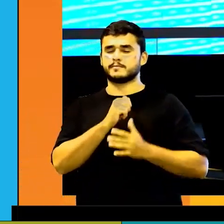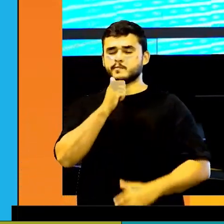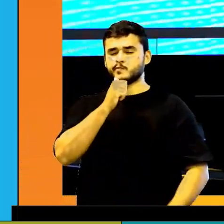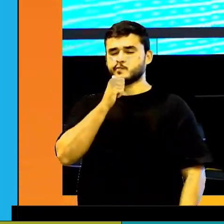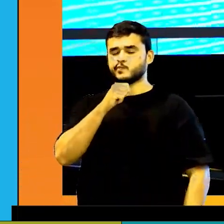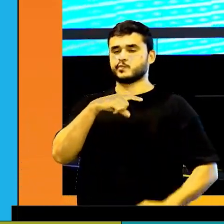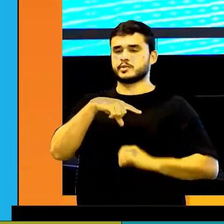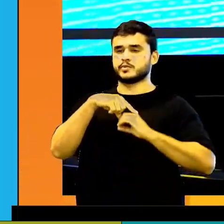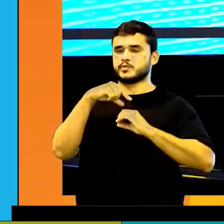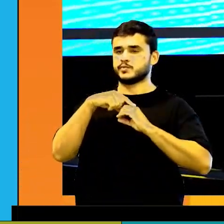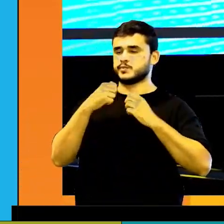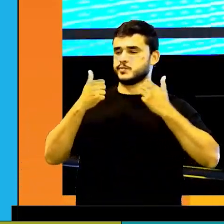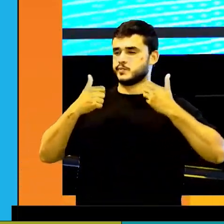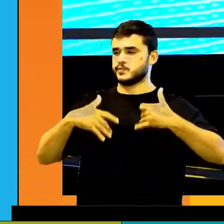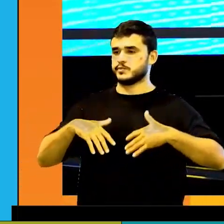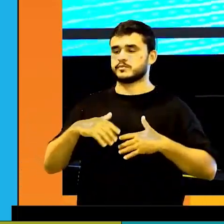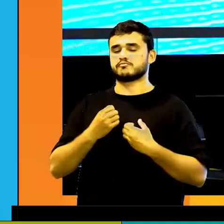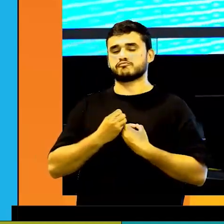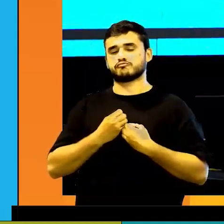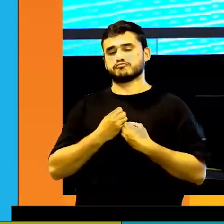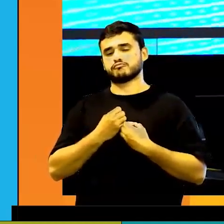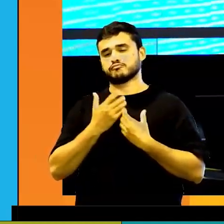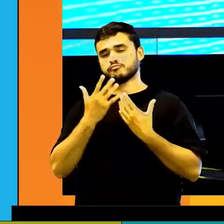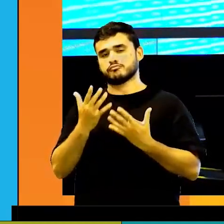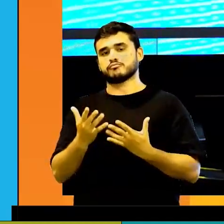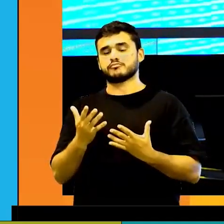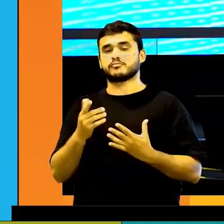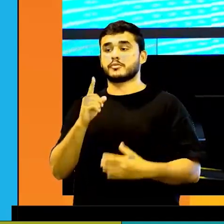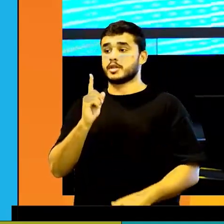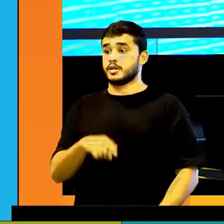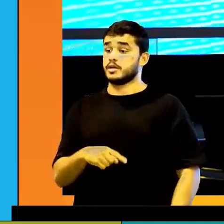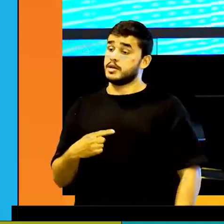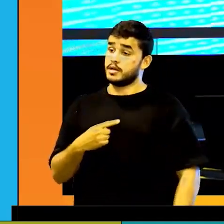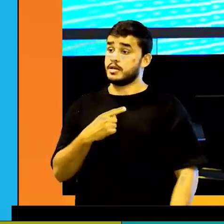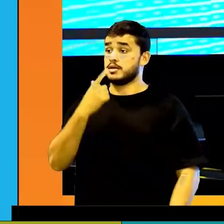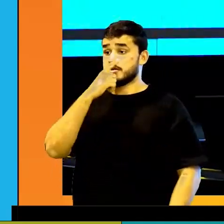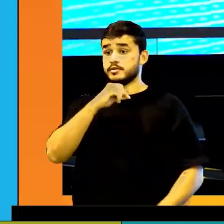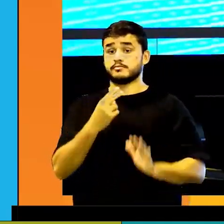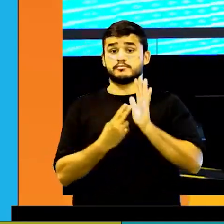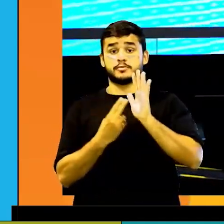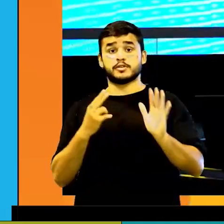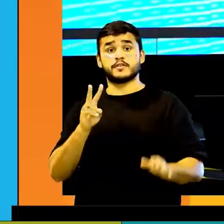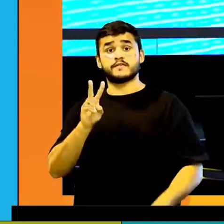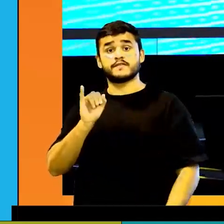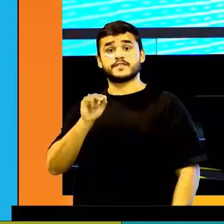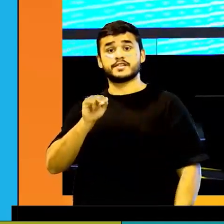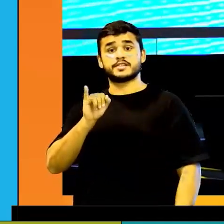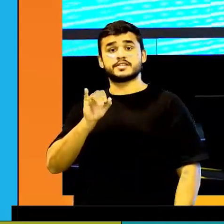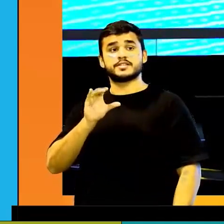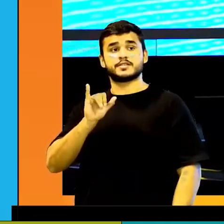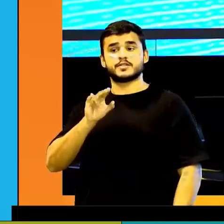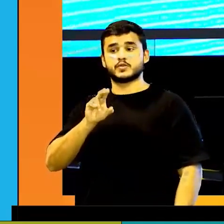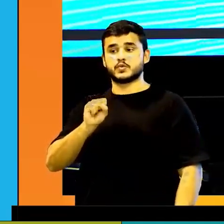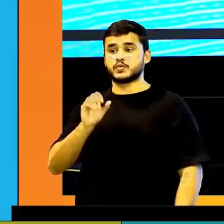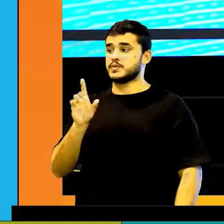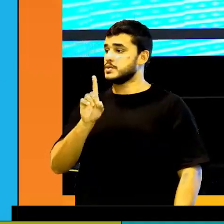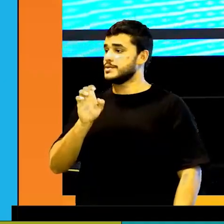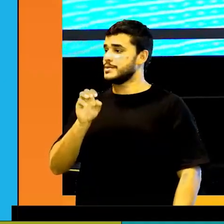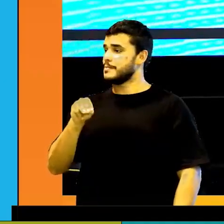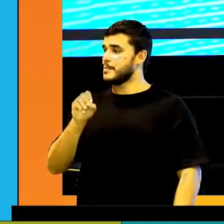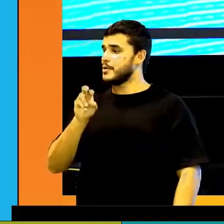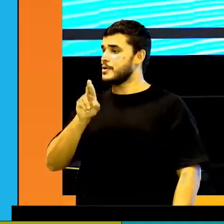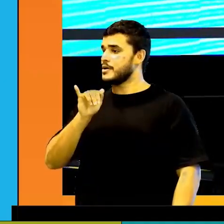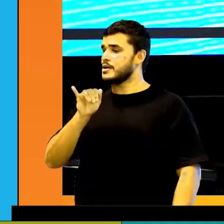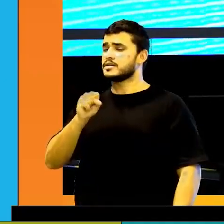a sua palavra declamando o poema Soneto de Fidelidade de Vinícius de Moraes, belíssimo,